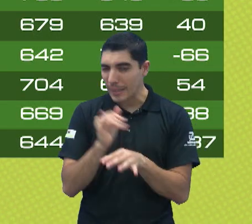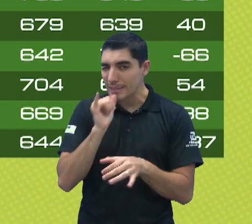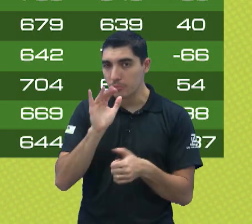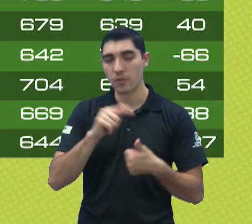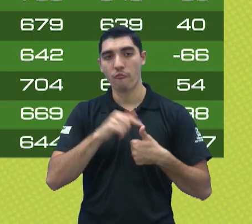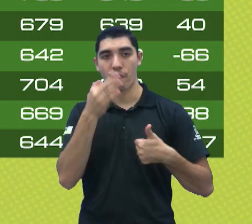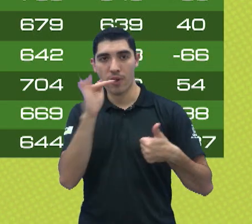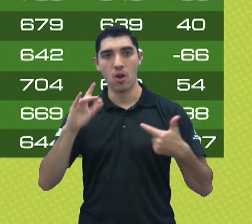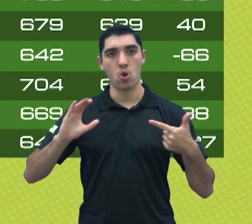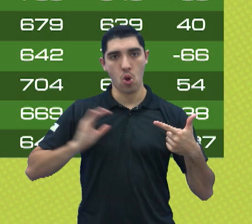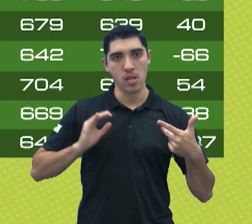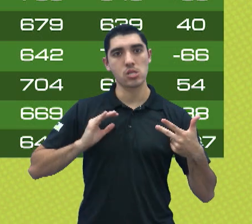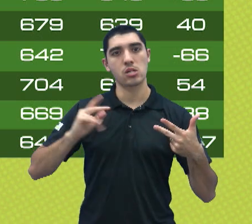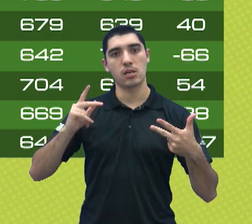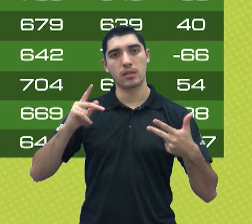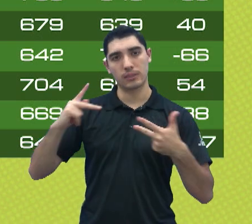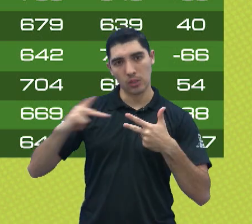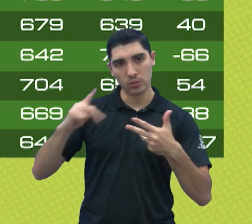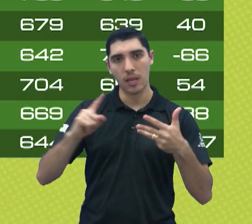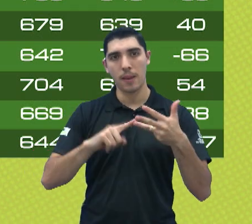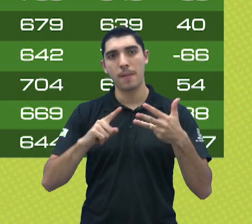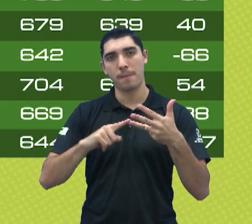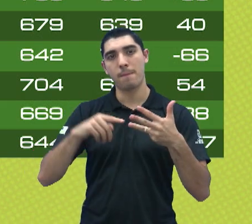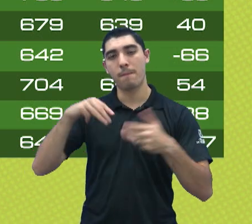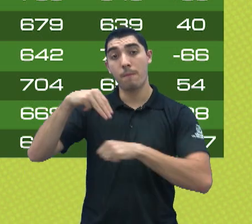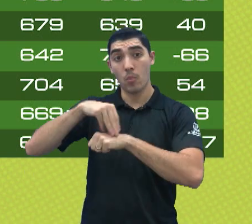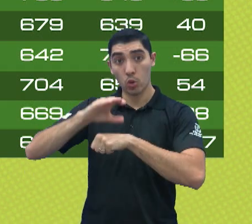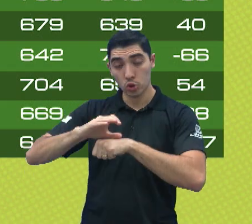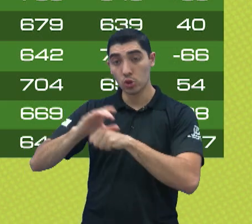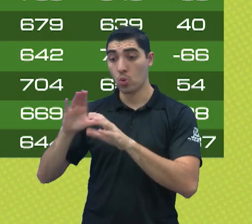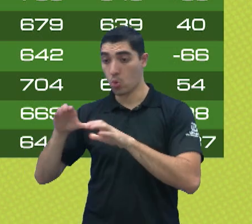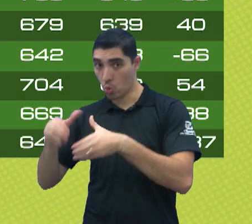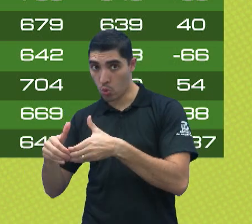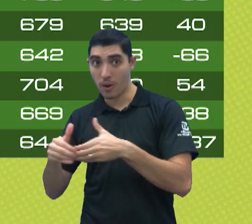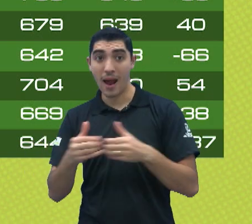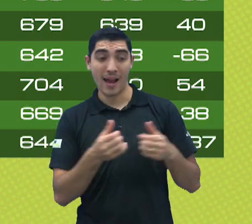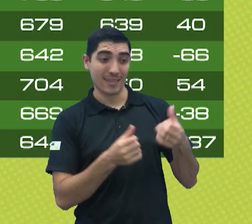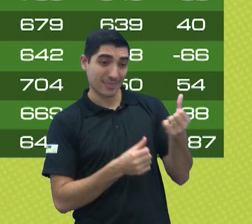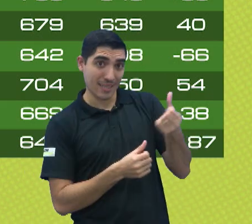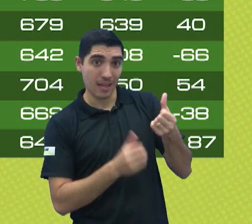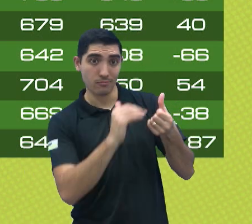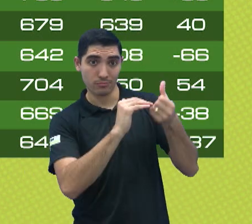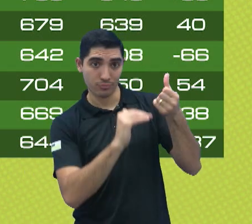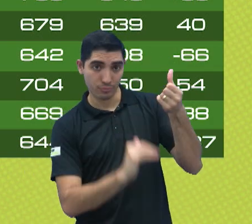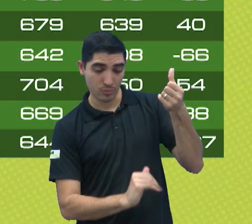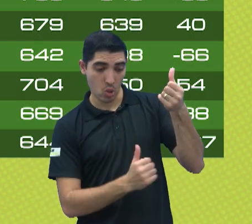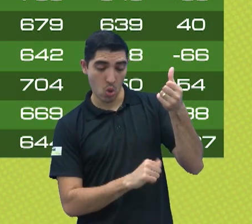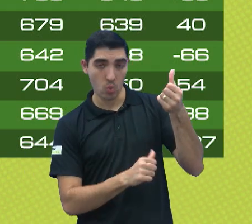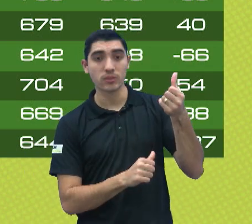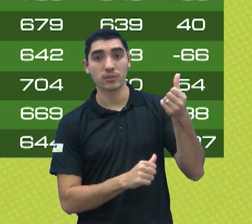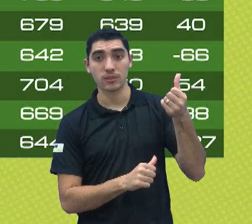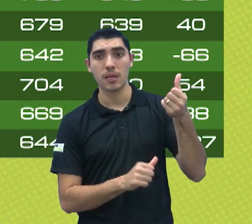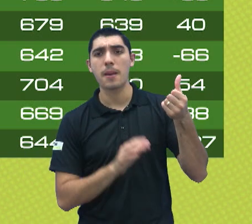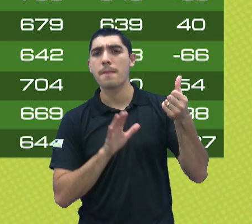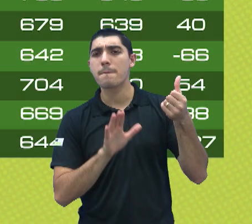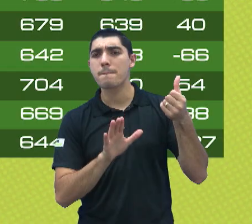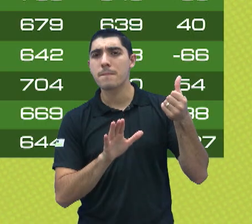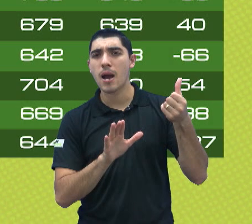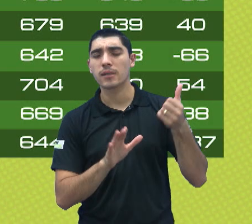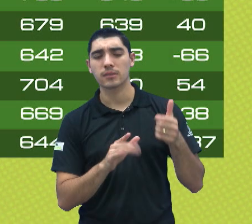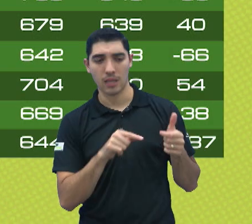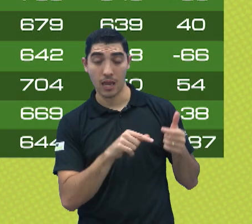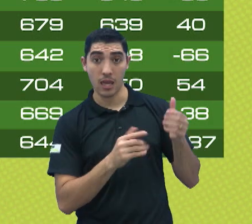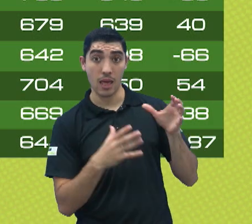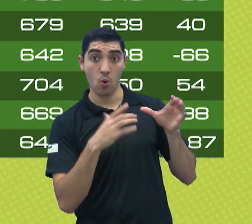e Paulistano estariam em um dos grupos, do 6º até o 11º estariam no outro grupo. Como é que acontece nessa segunda fase? É a fase